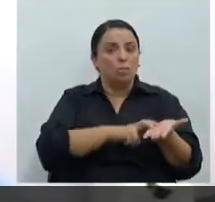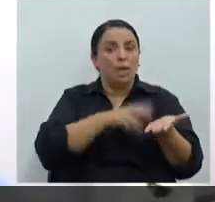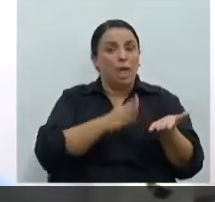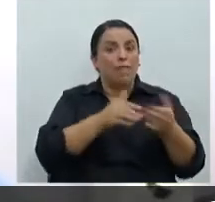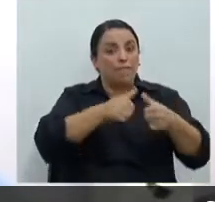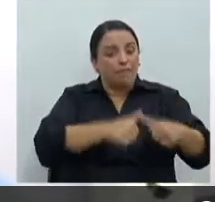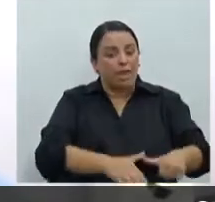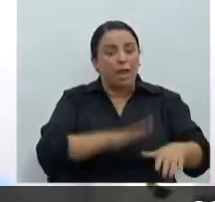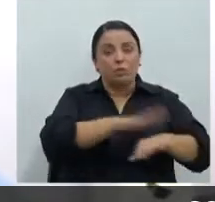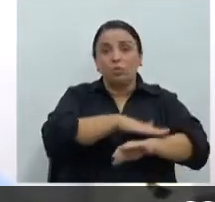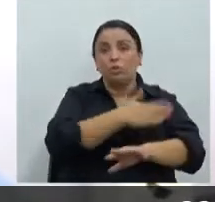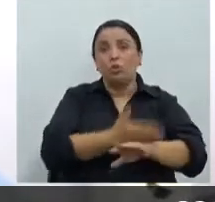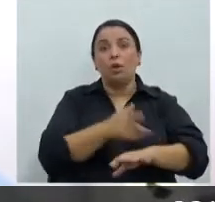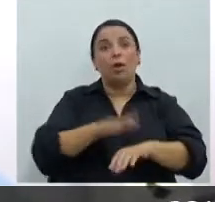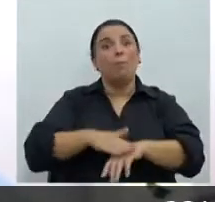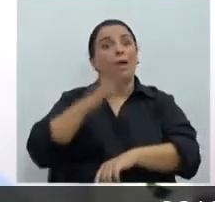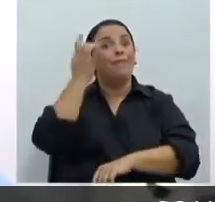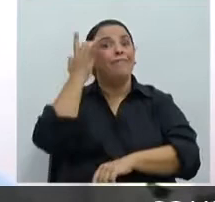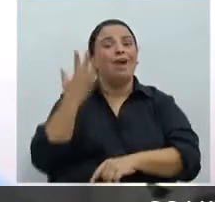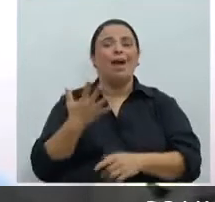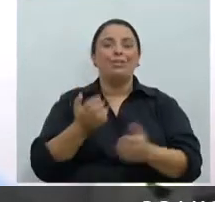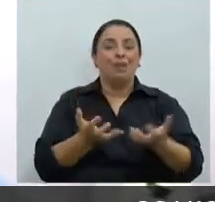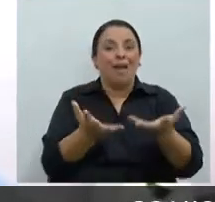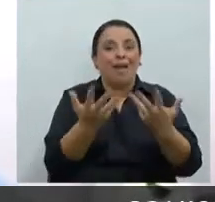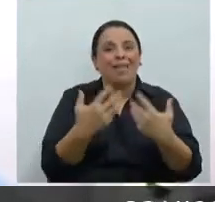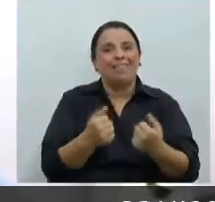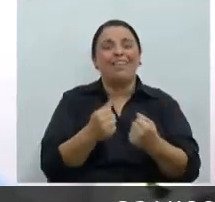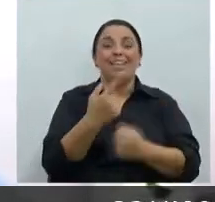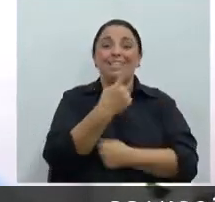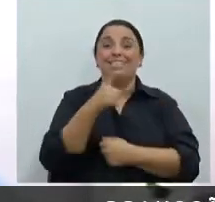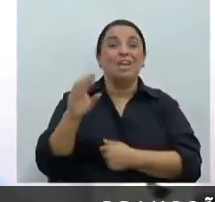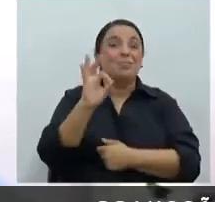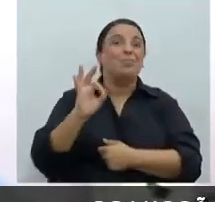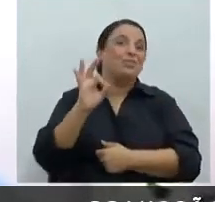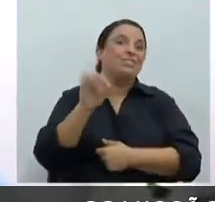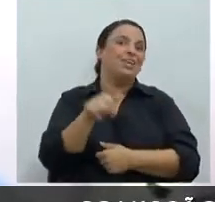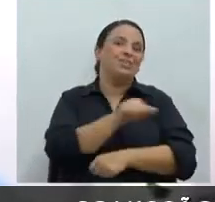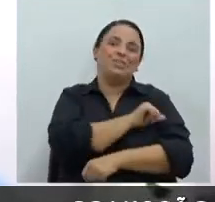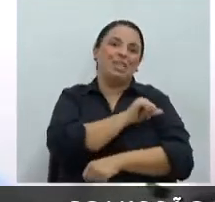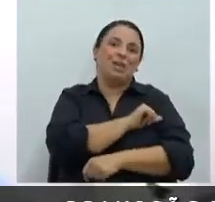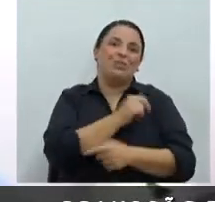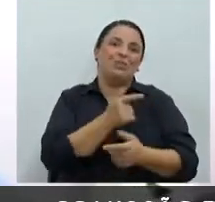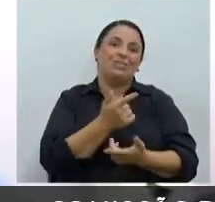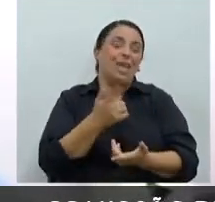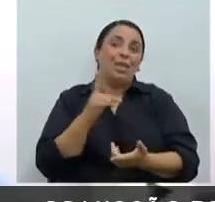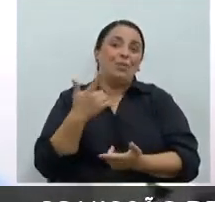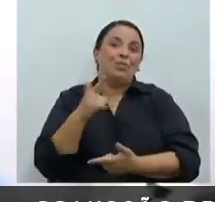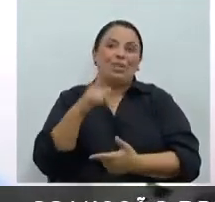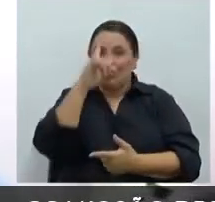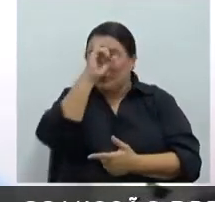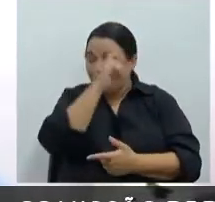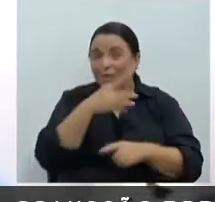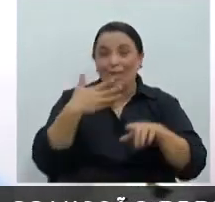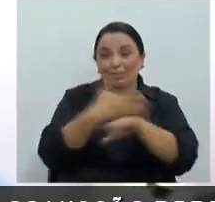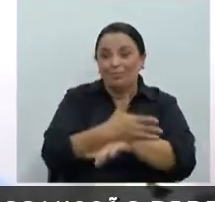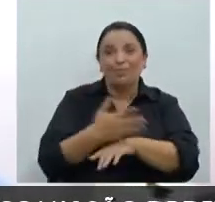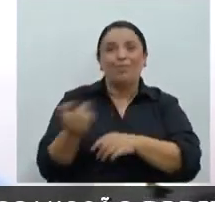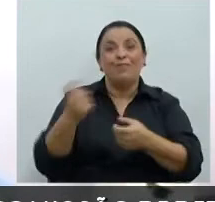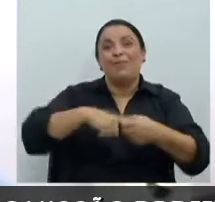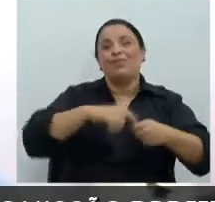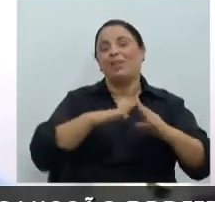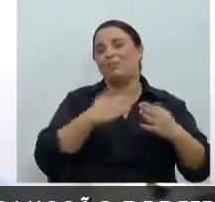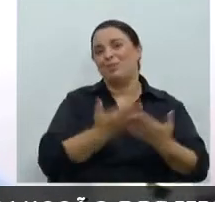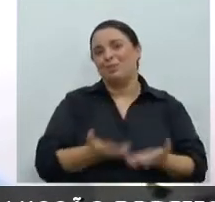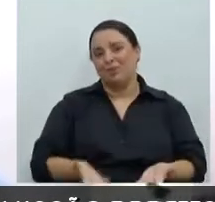fácil, né? A gente ia atender 100% dos alunos, não teria dificuldades. E, por outro lado, evitava uma série de outros problemas que acontecem com